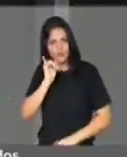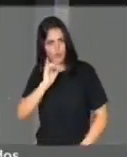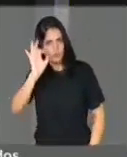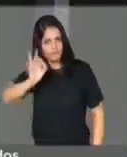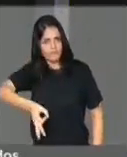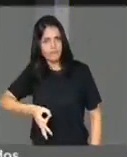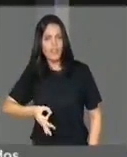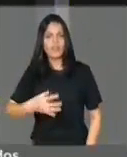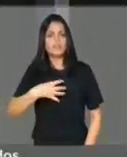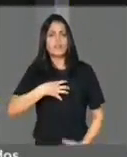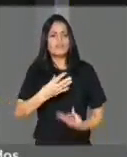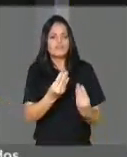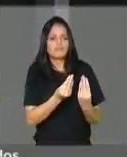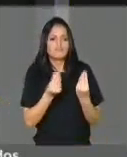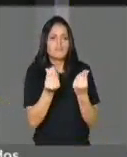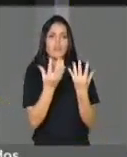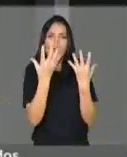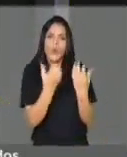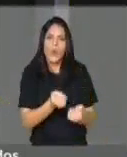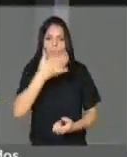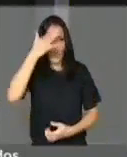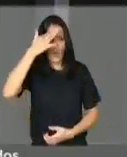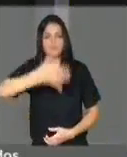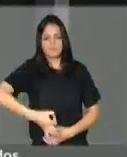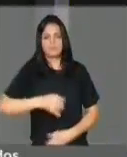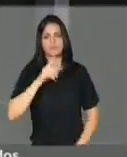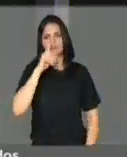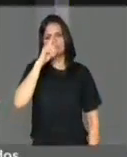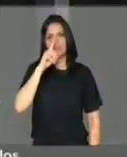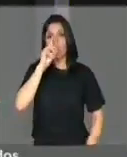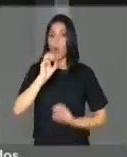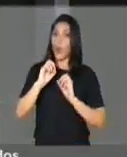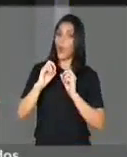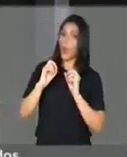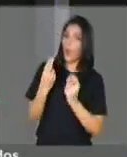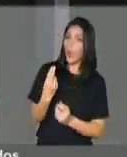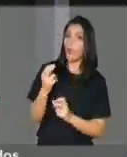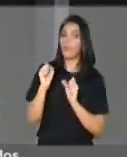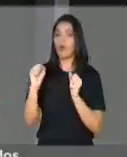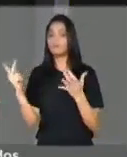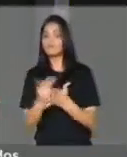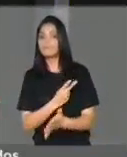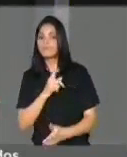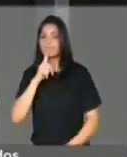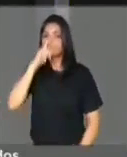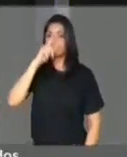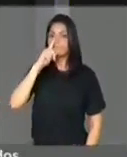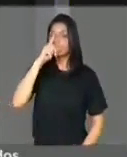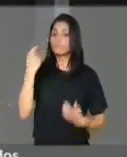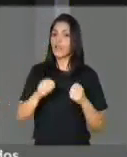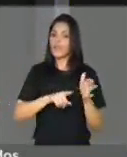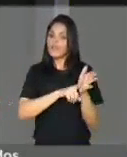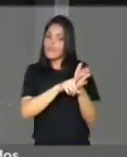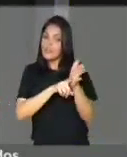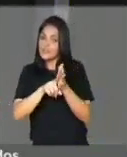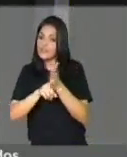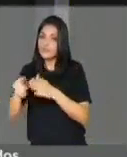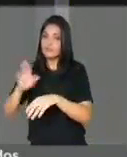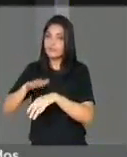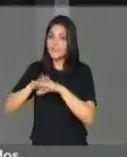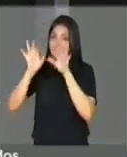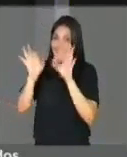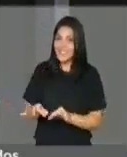e compreensão no que se relaciona ao perigo ou possibilidade de perigo, com fiscalização adequada por parte do